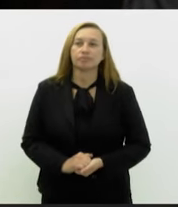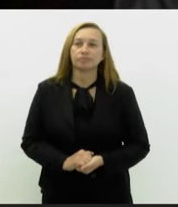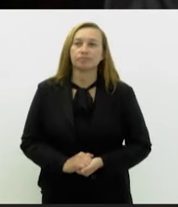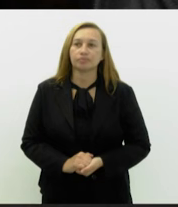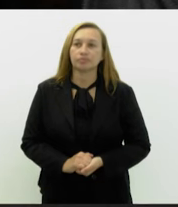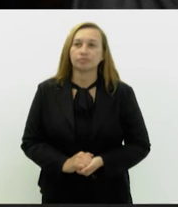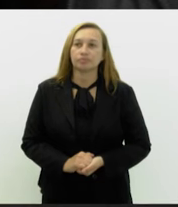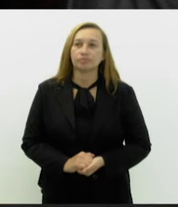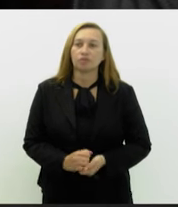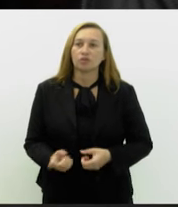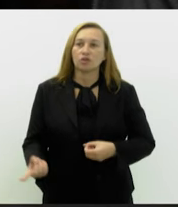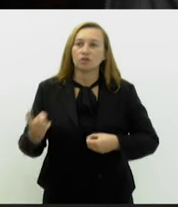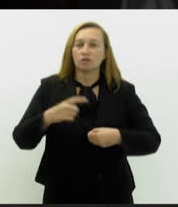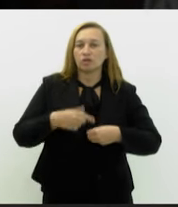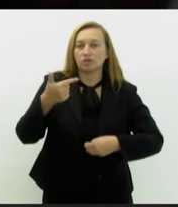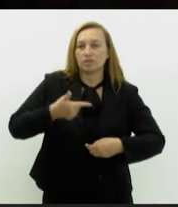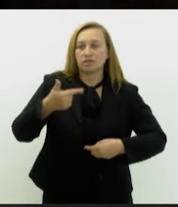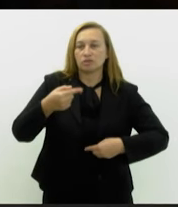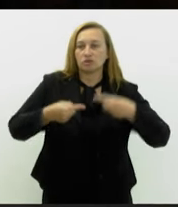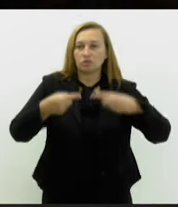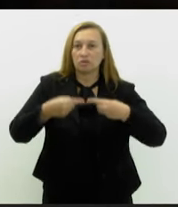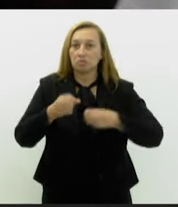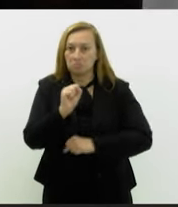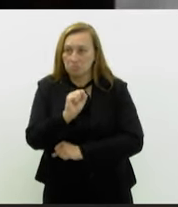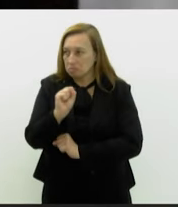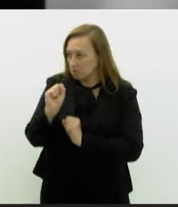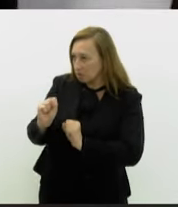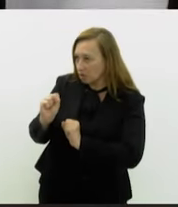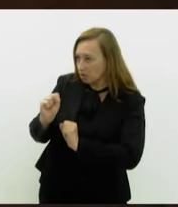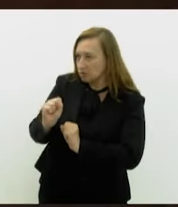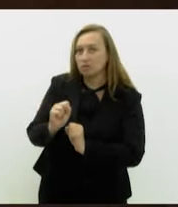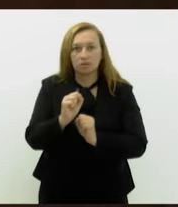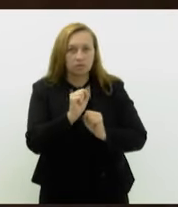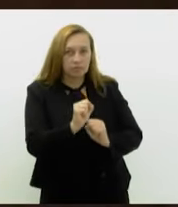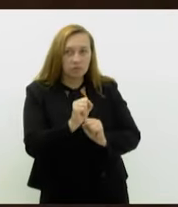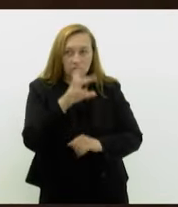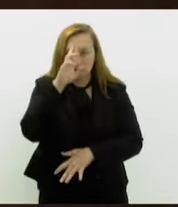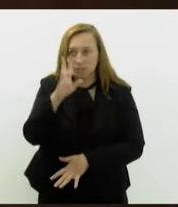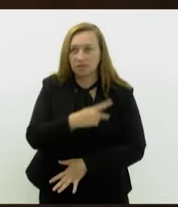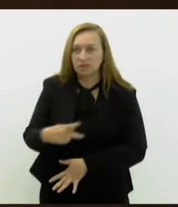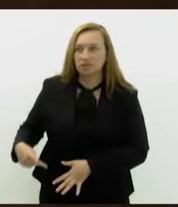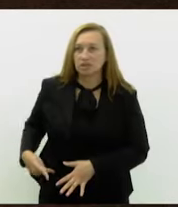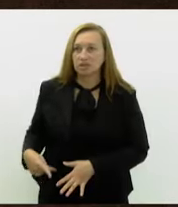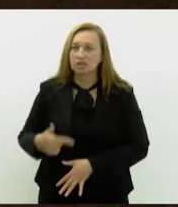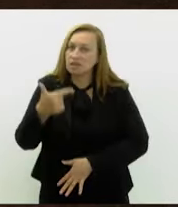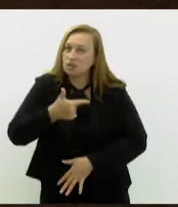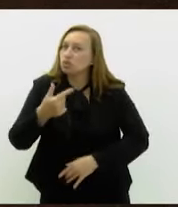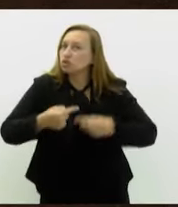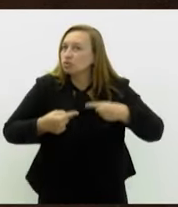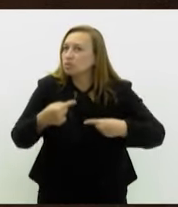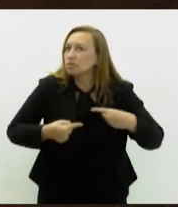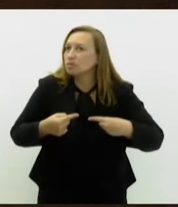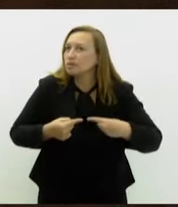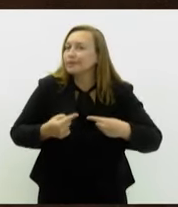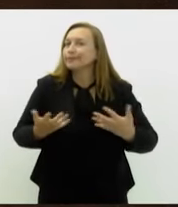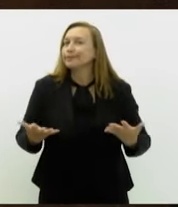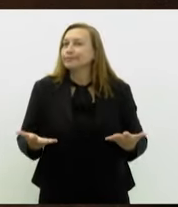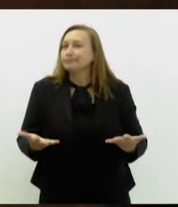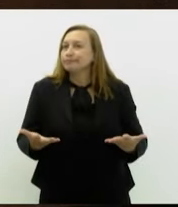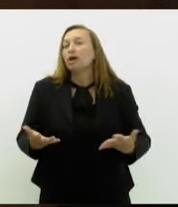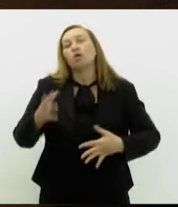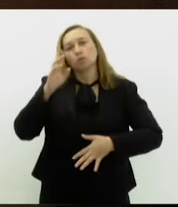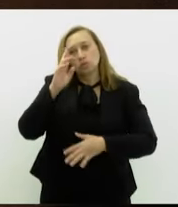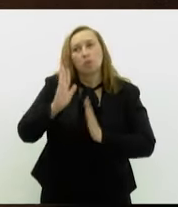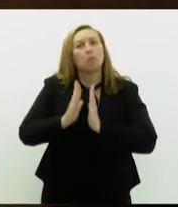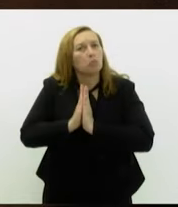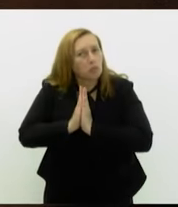Aprovado, vai a redação do vencido para a segunda discussão. Pode ser? Pode, senhor presidente. Na segunda. Mas na segunda, o senhor, por